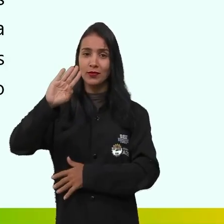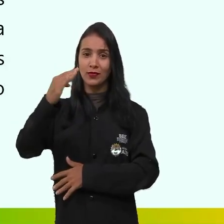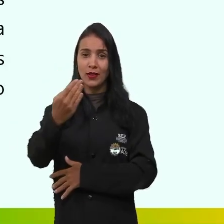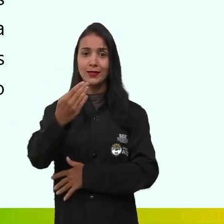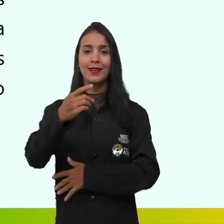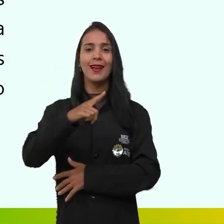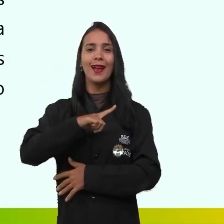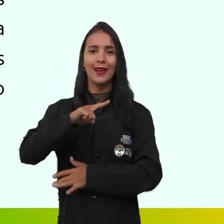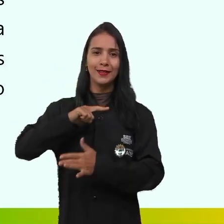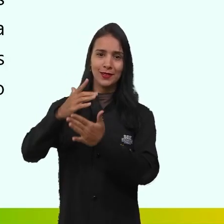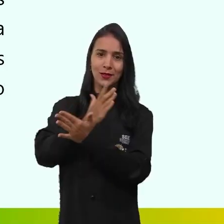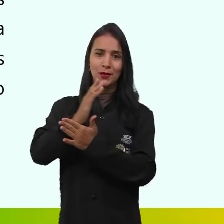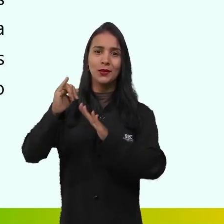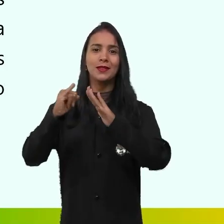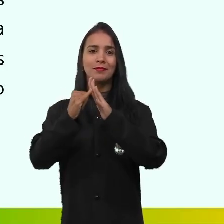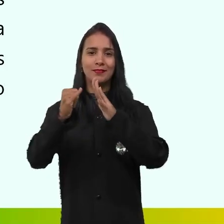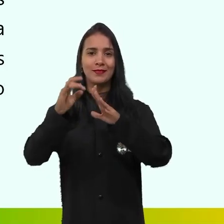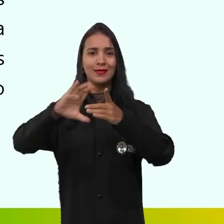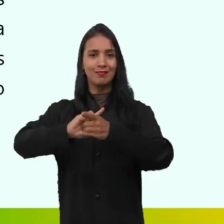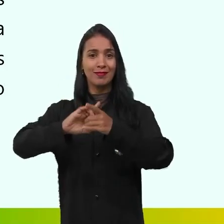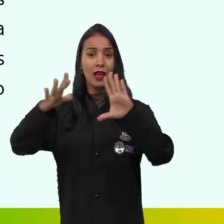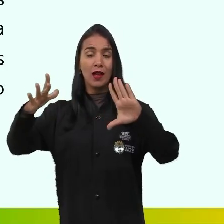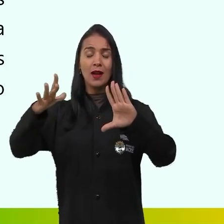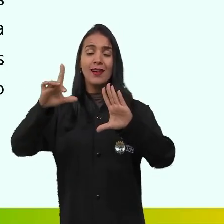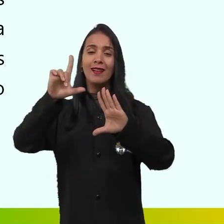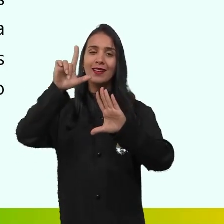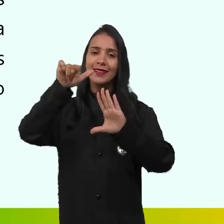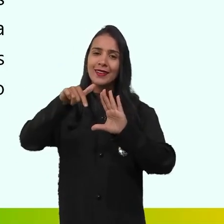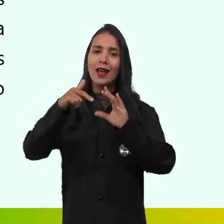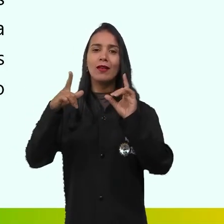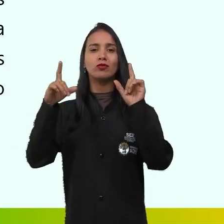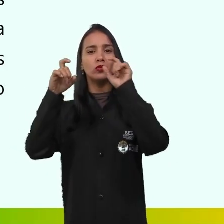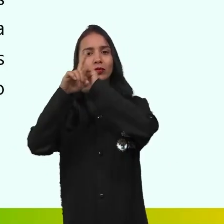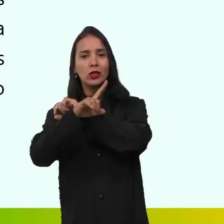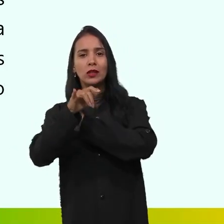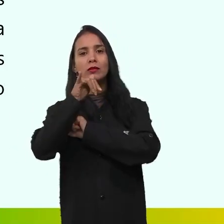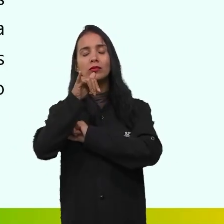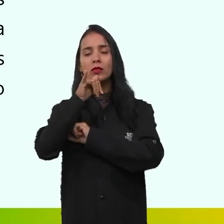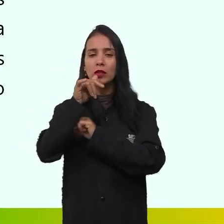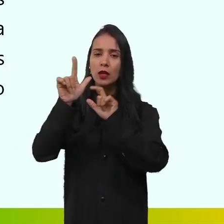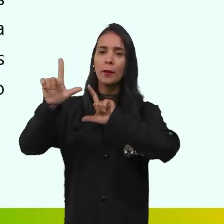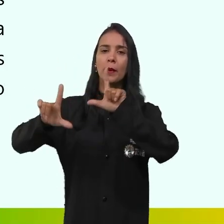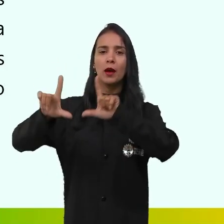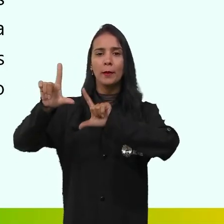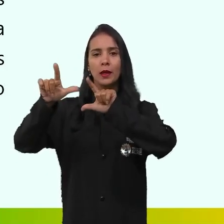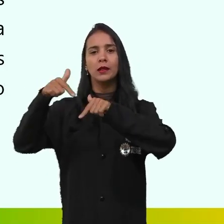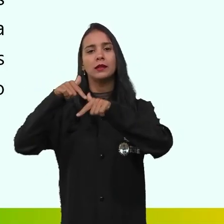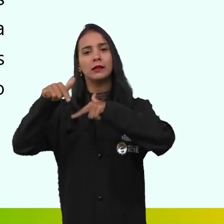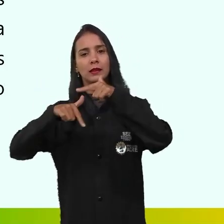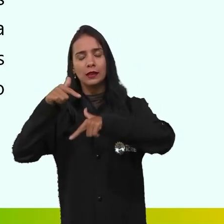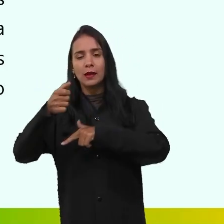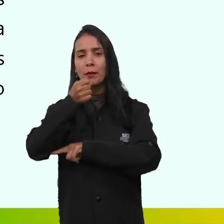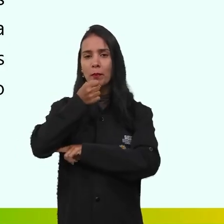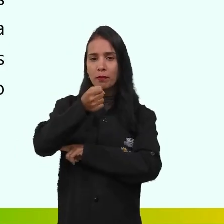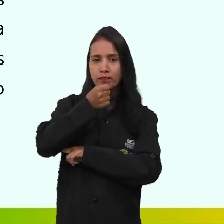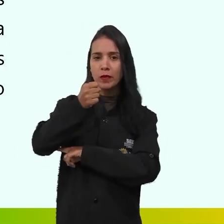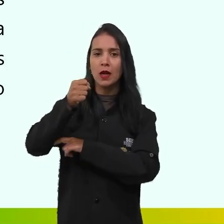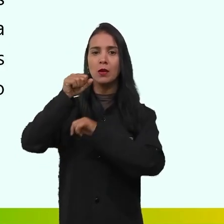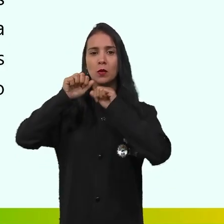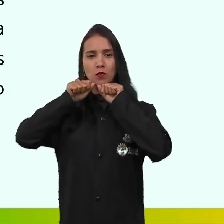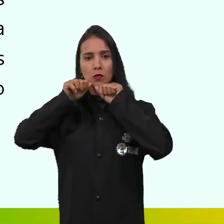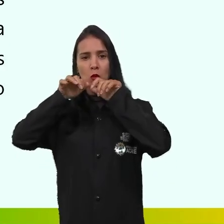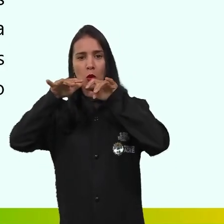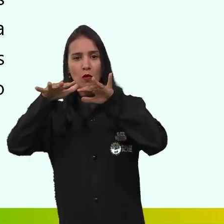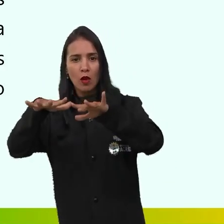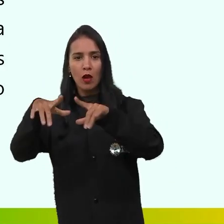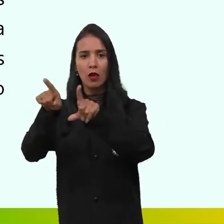instituições democráticas fiquem minadas, tá? Então, da imprensa e das organizações governamentais também. Então, eu tenho